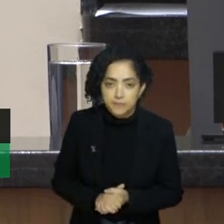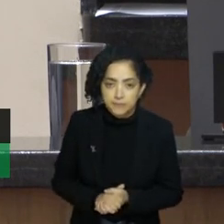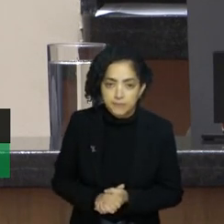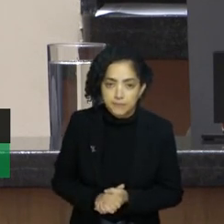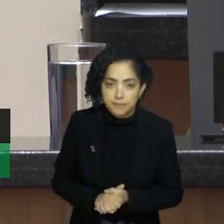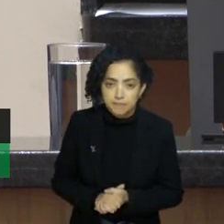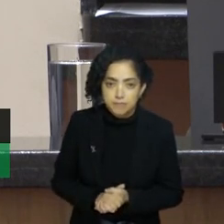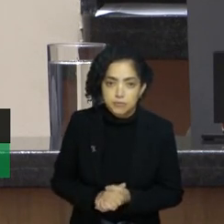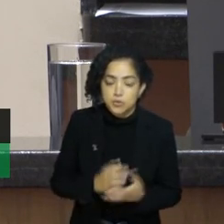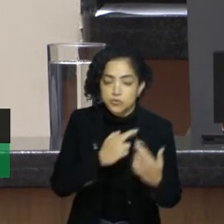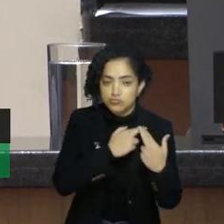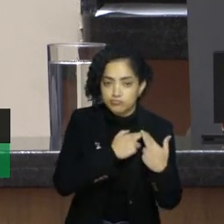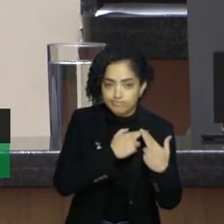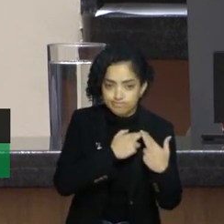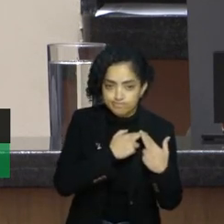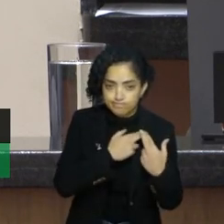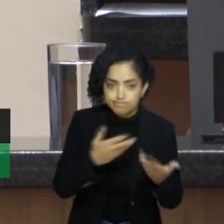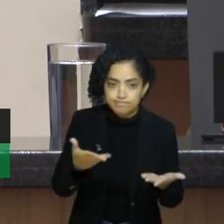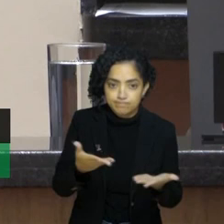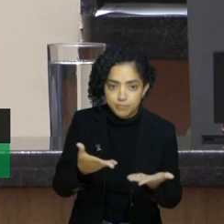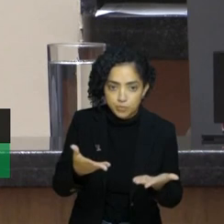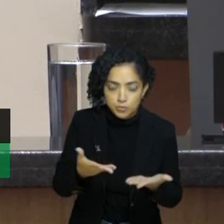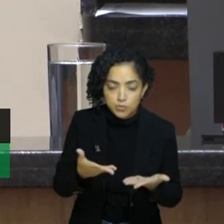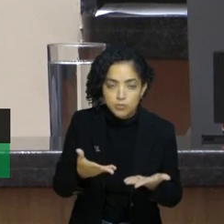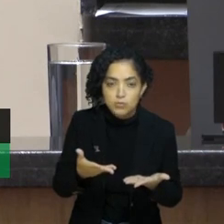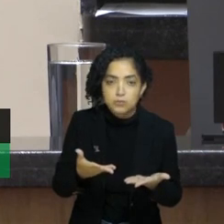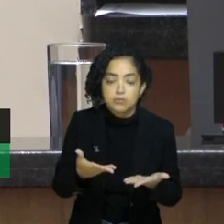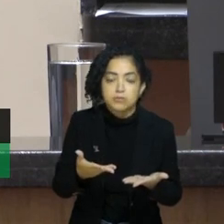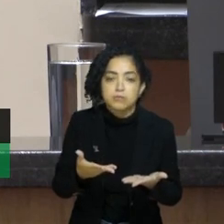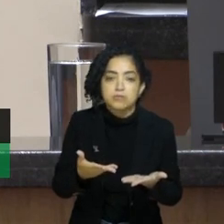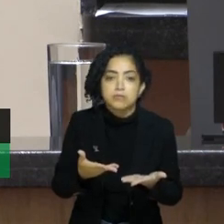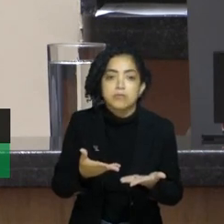no uso de sua prerrogativa, dá